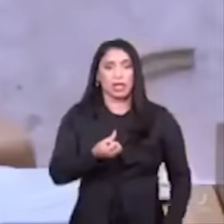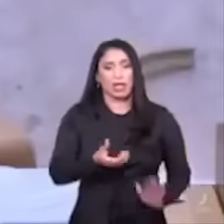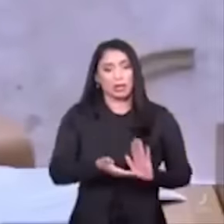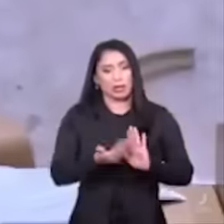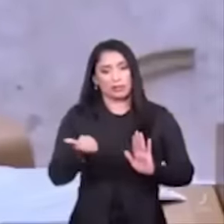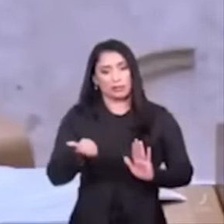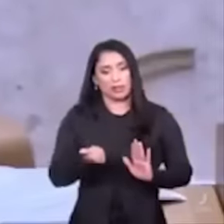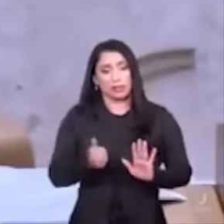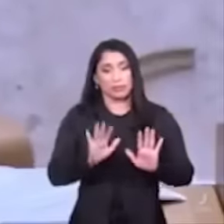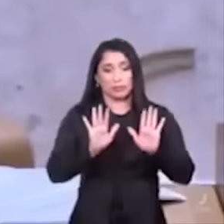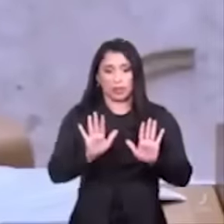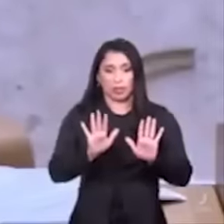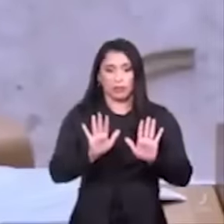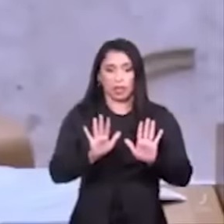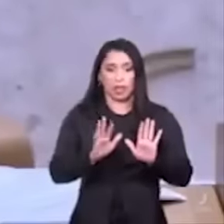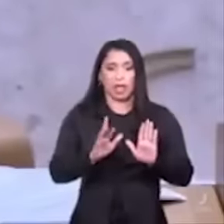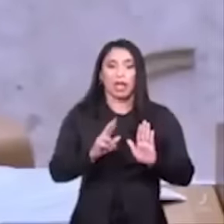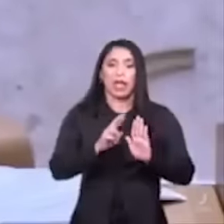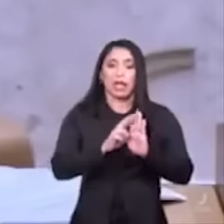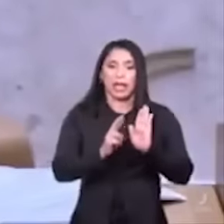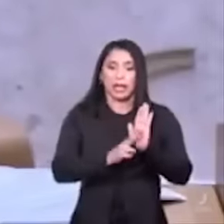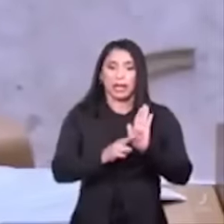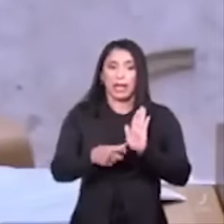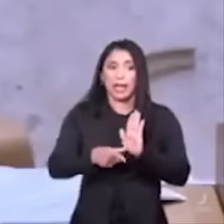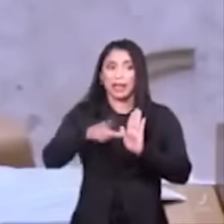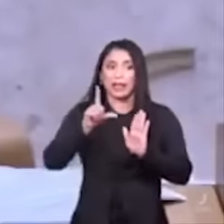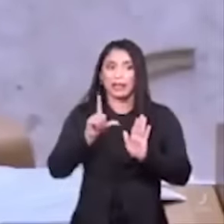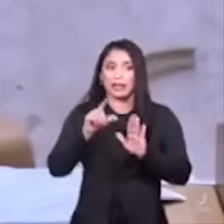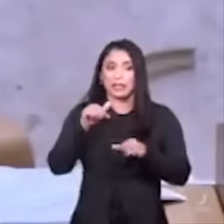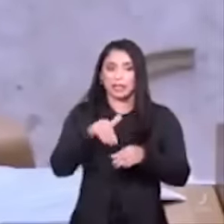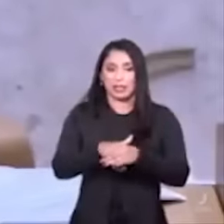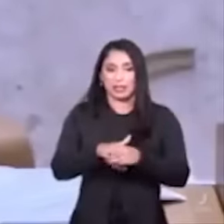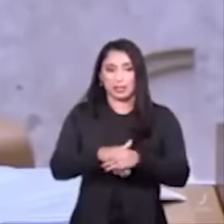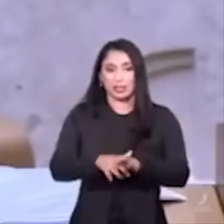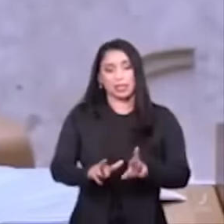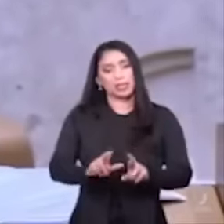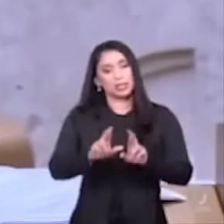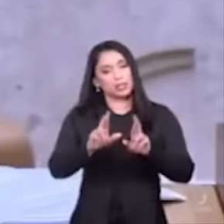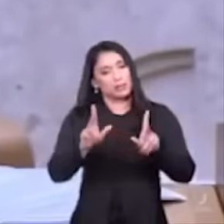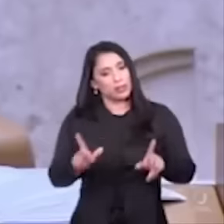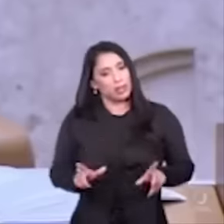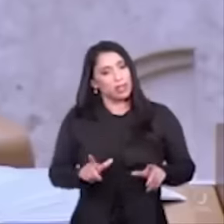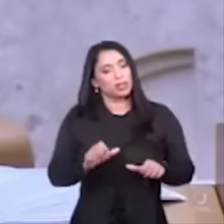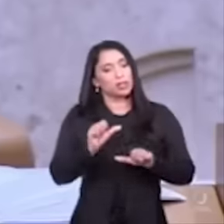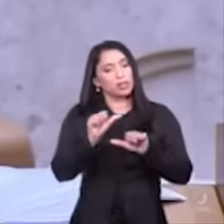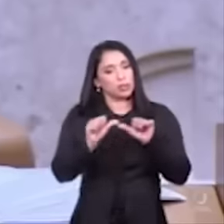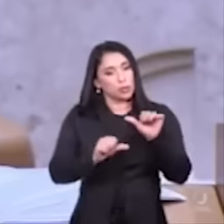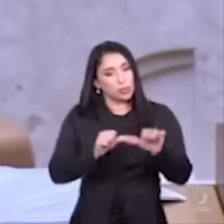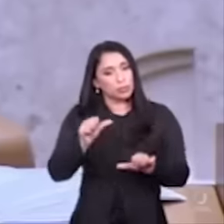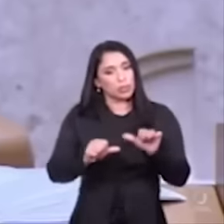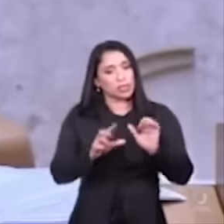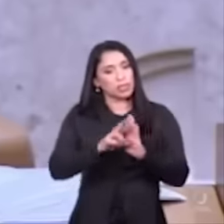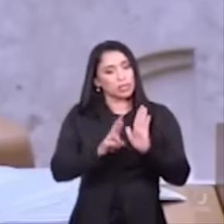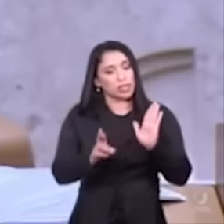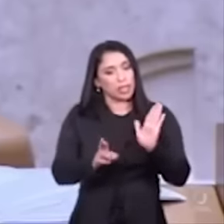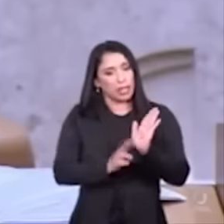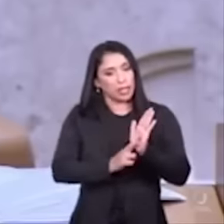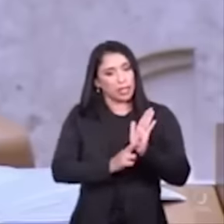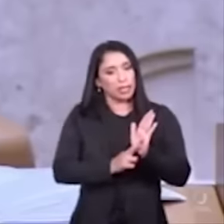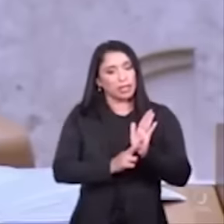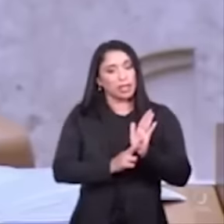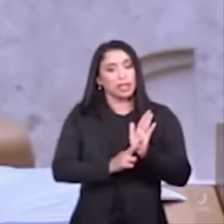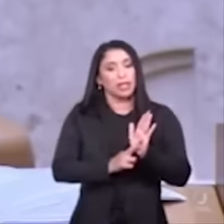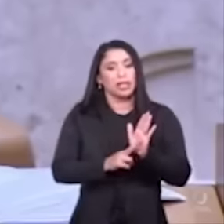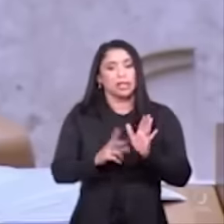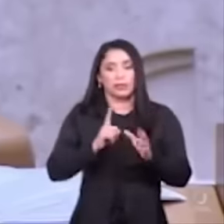uma mudança de regra antes das eleições é diferente de uma mudança de regra que importa na destituição